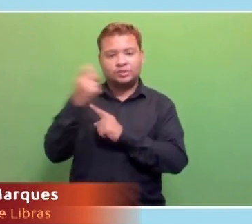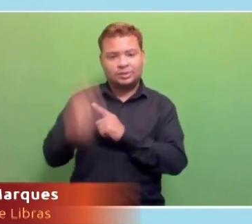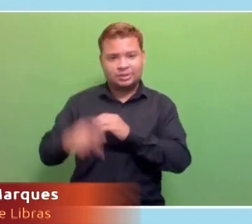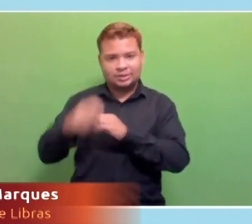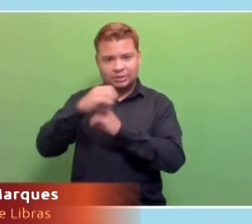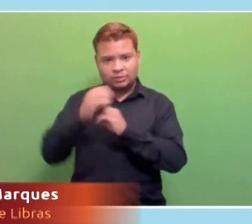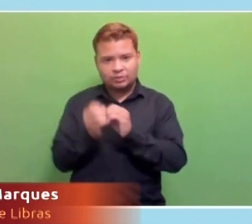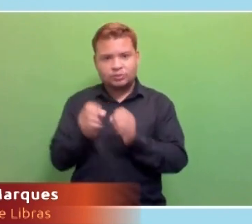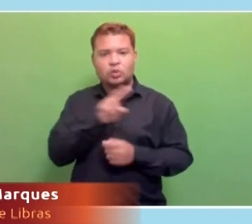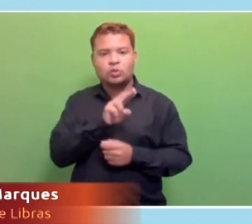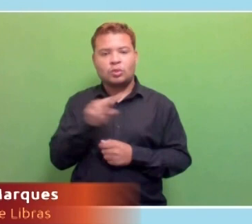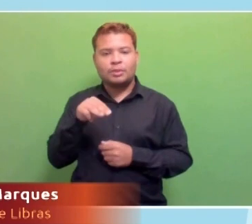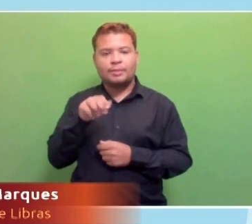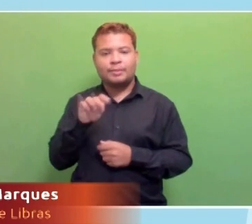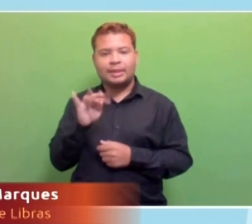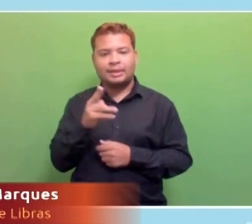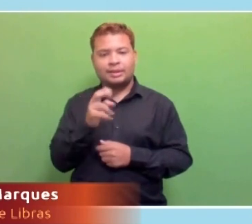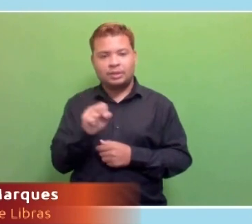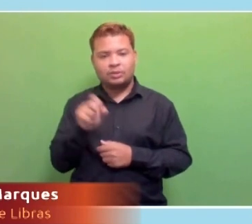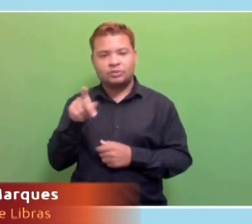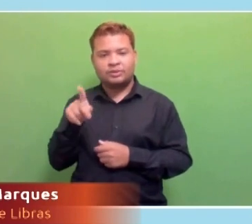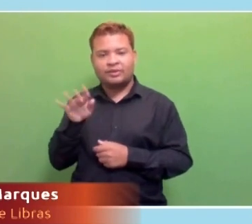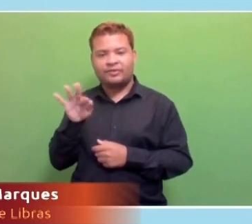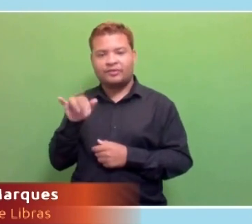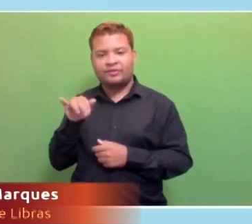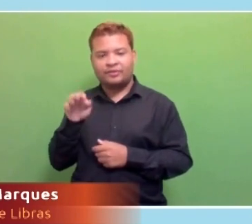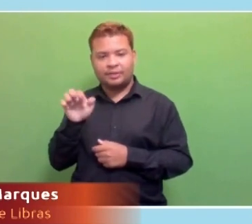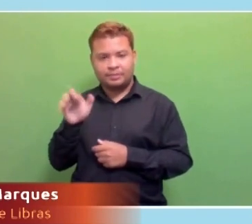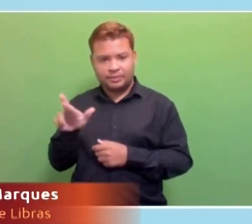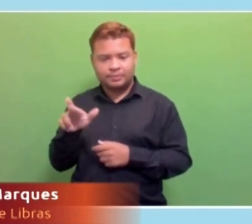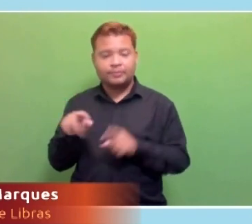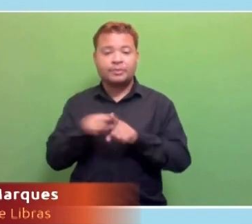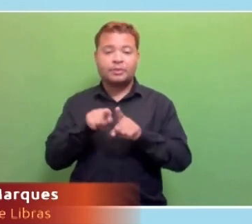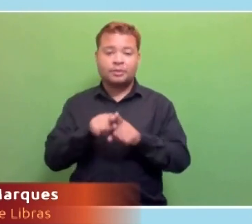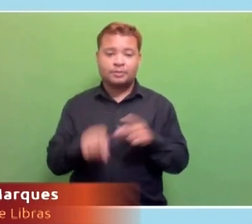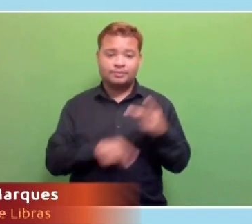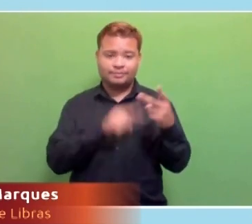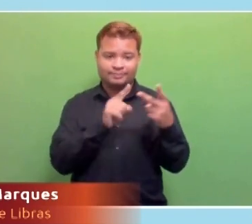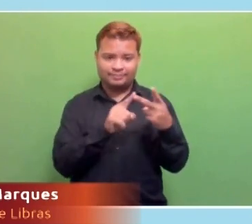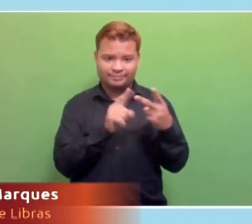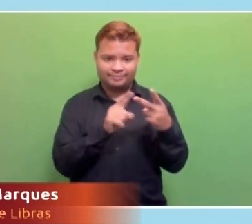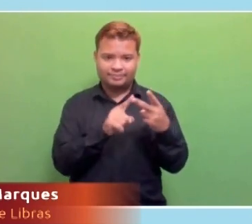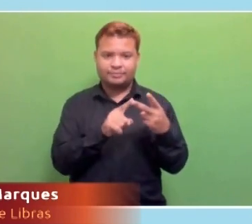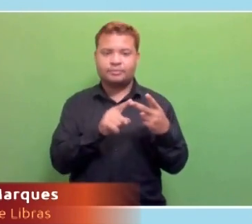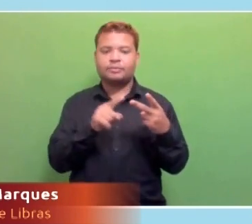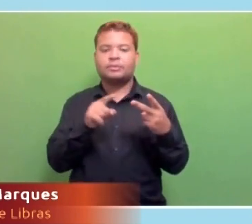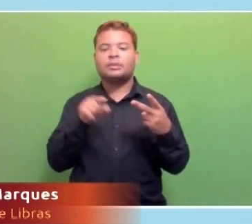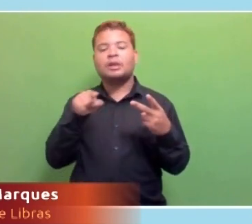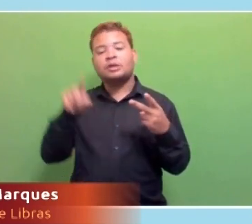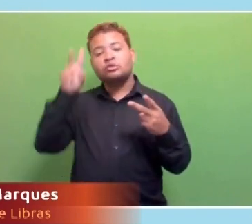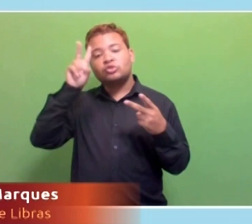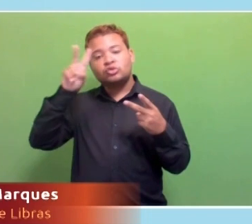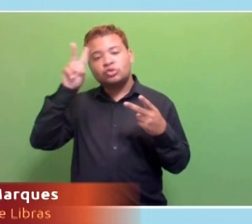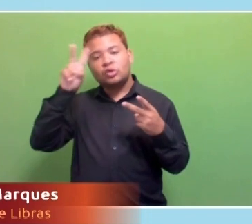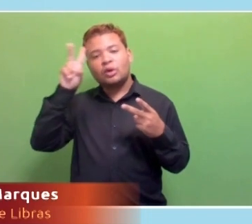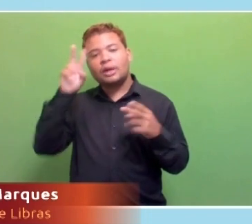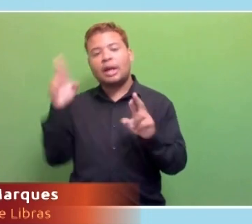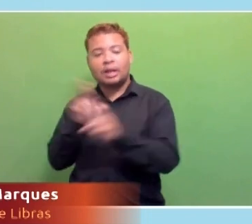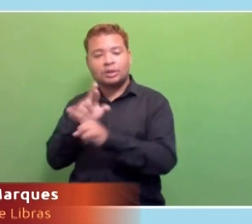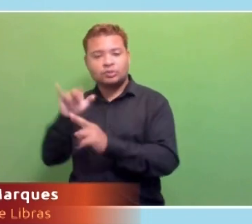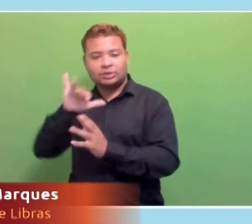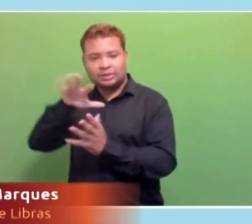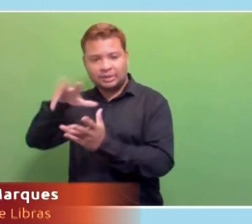Frimer, e o também professor da Faculdade de Ciências Sociais da UFG e doutor em História das Relações Internacionais, Carlo